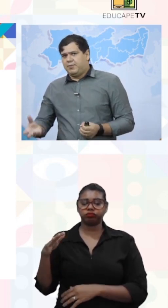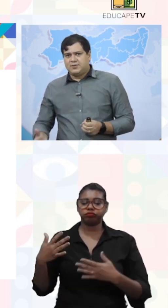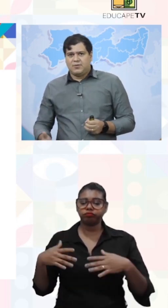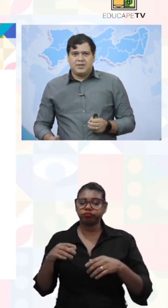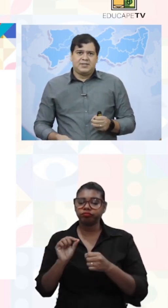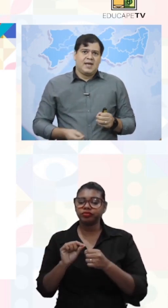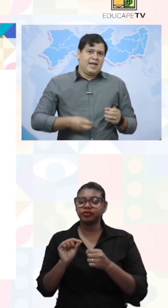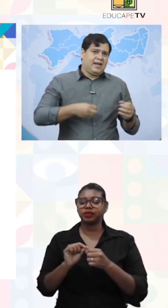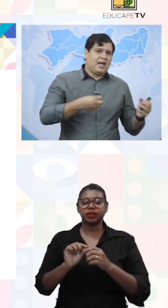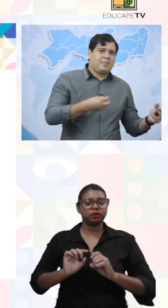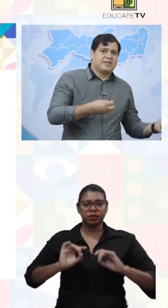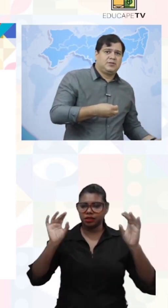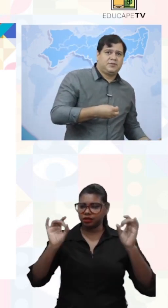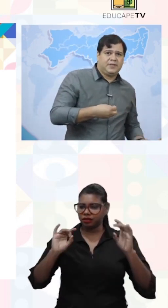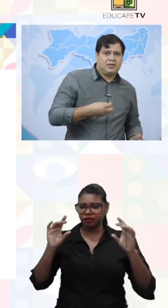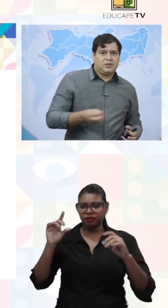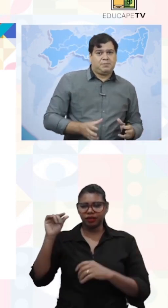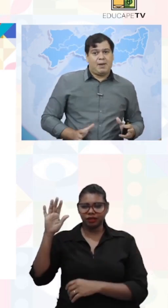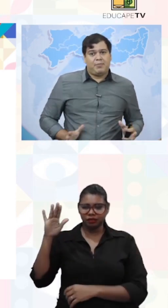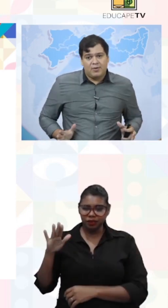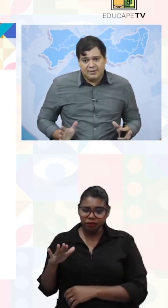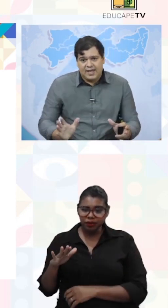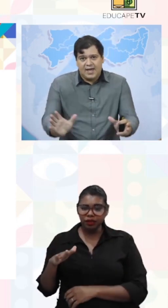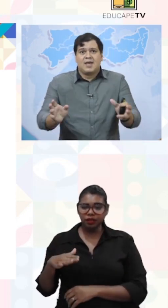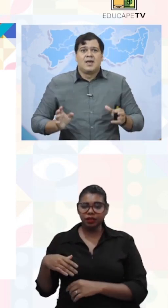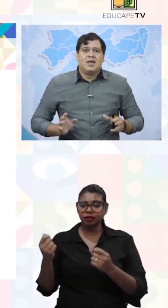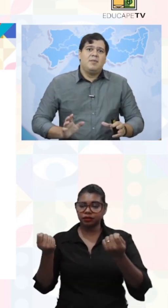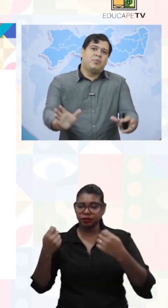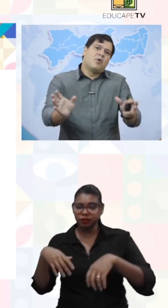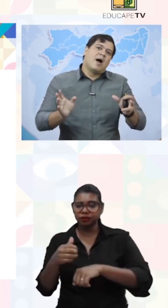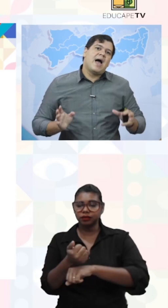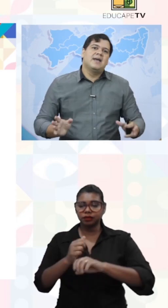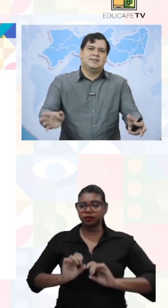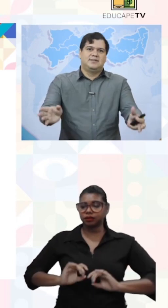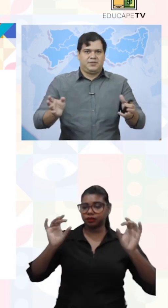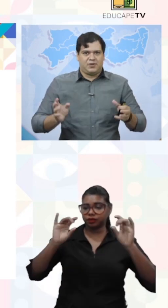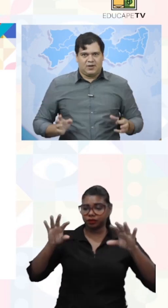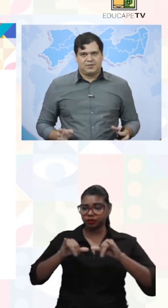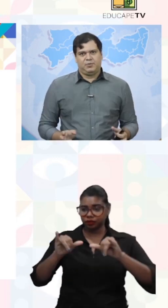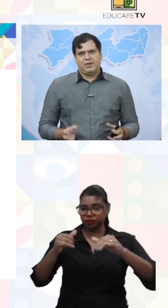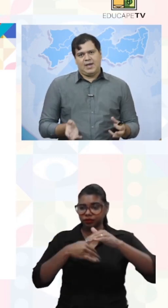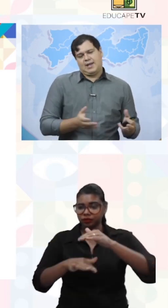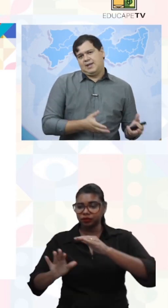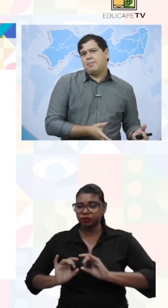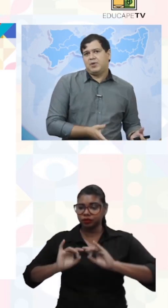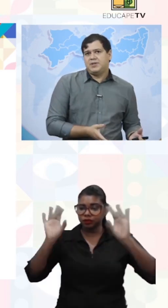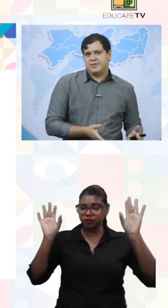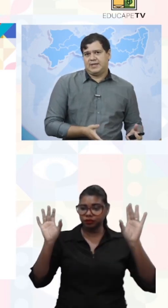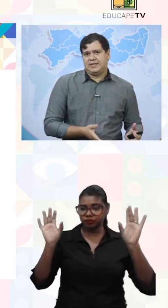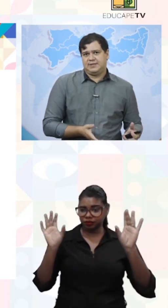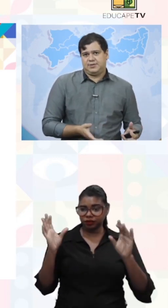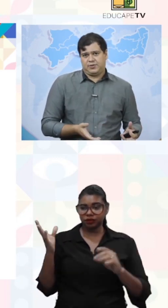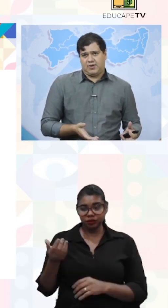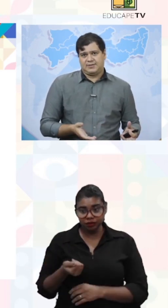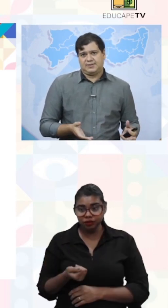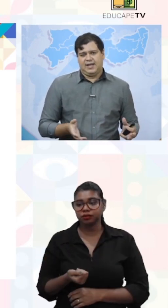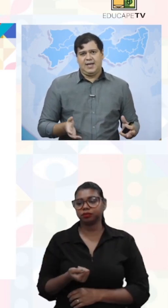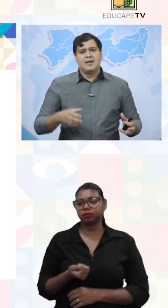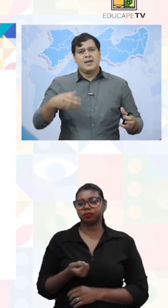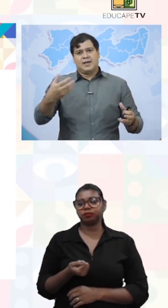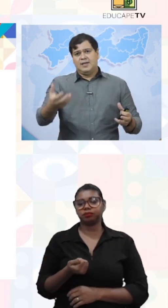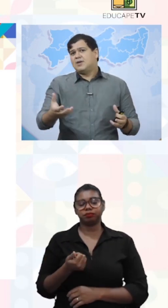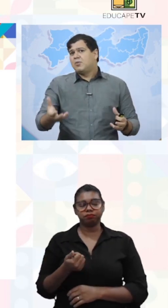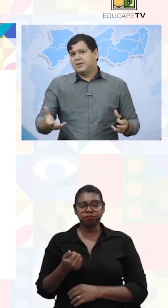faz promoções, ela capacita os vendedores para poder empurrar esses estoques, porque ali é prejuízo aqui esses estoques,